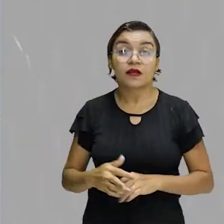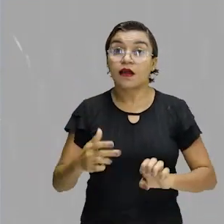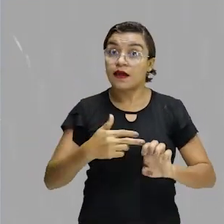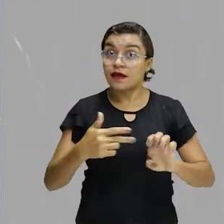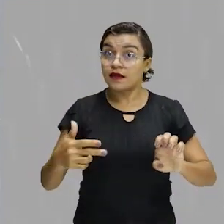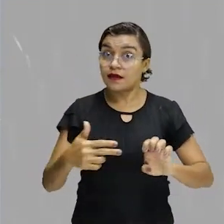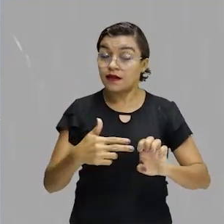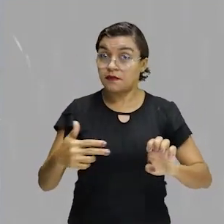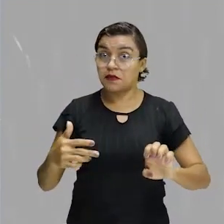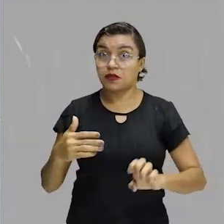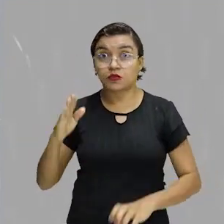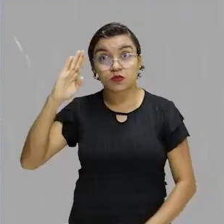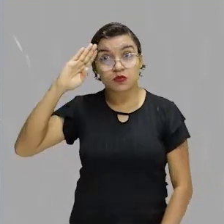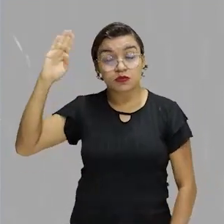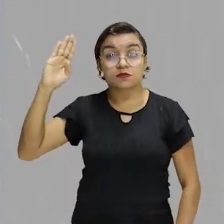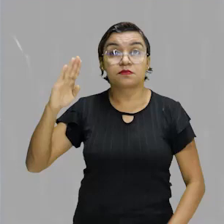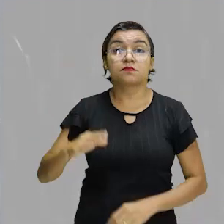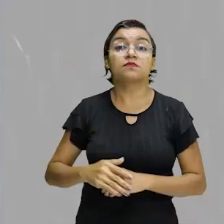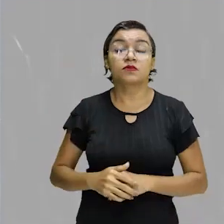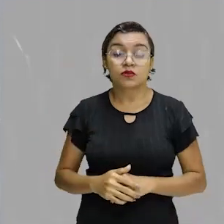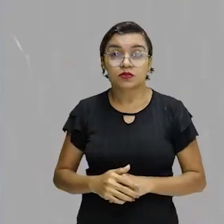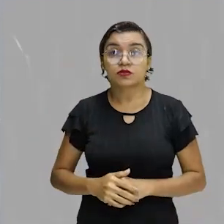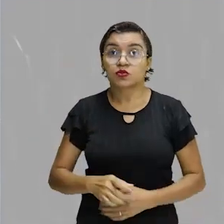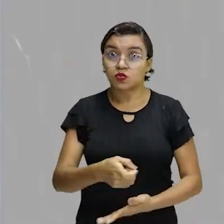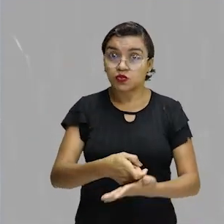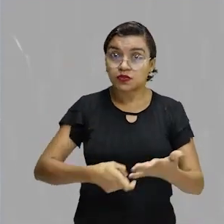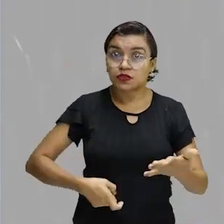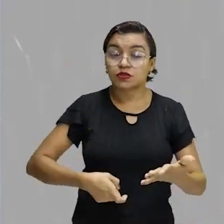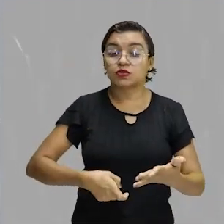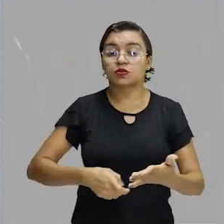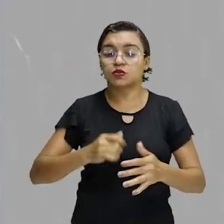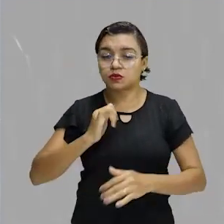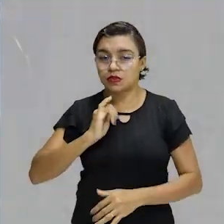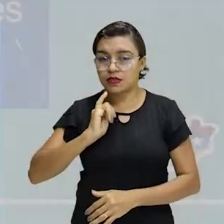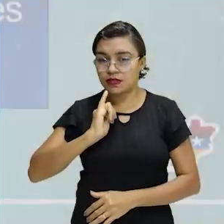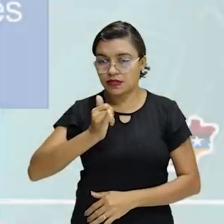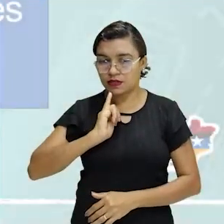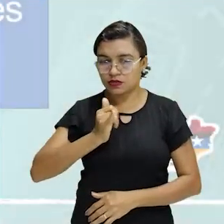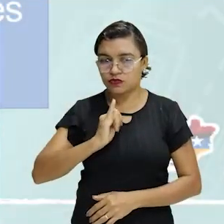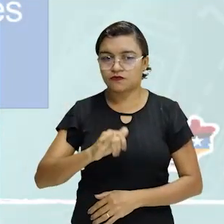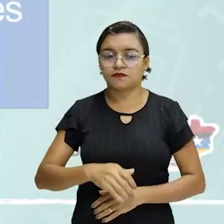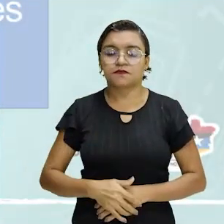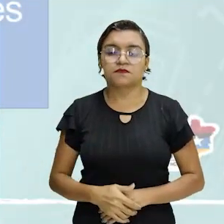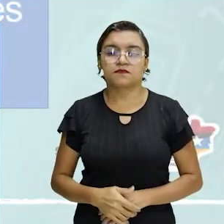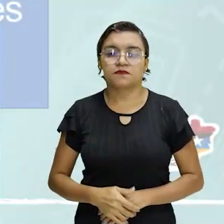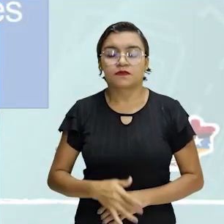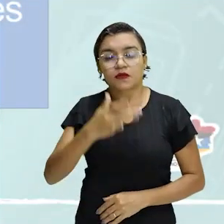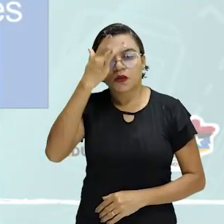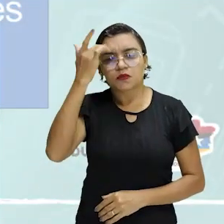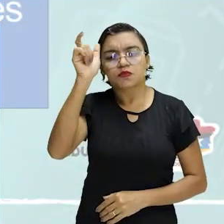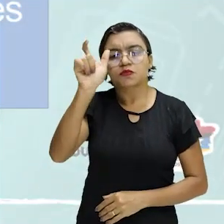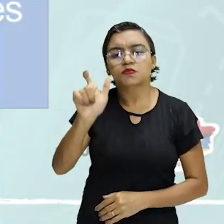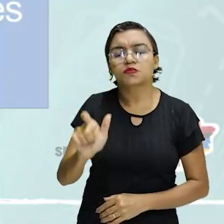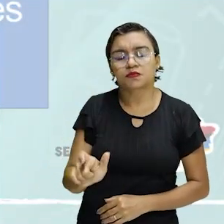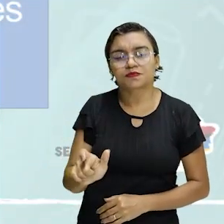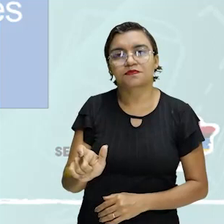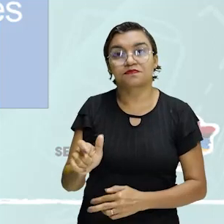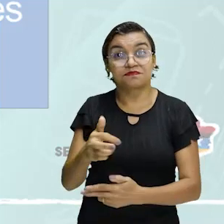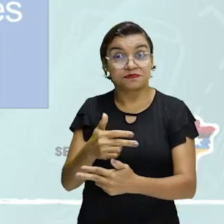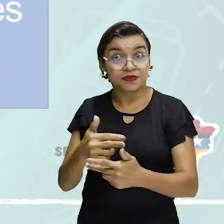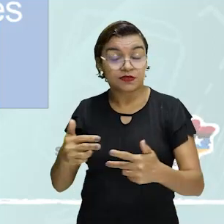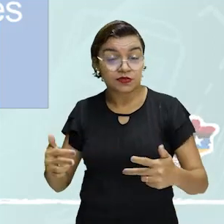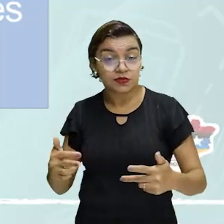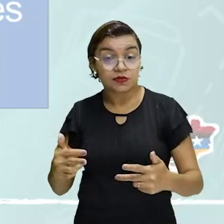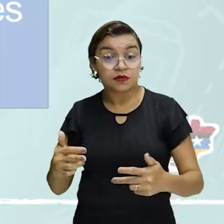elementos essenciais para um texto narrativo, certo? Os personagens, é interessante a gente